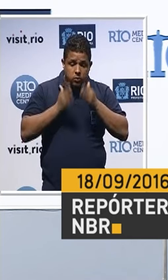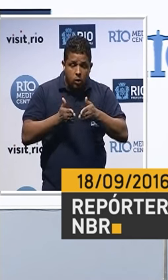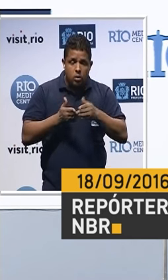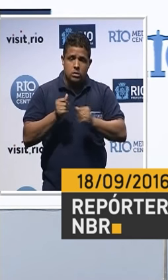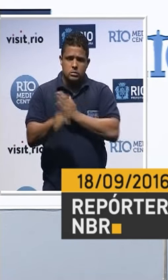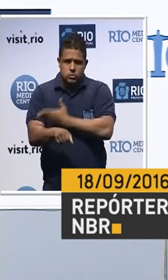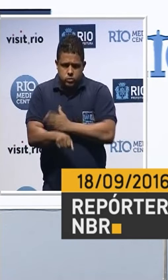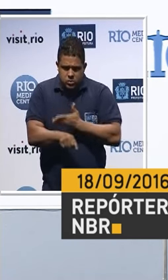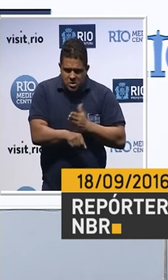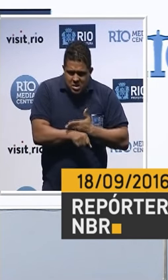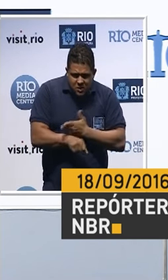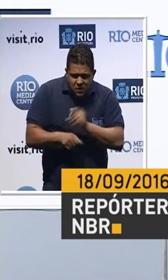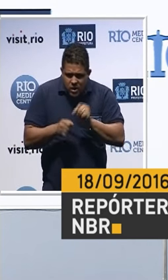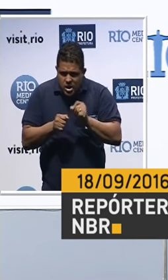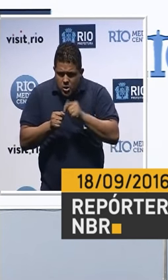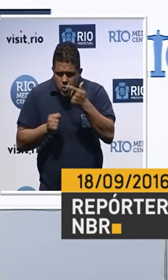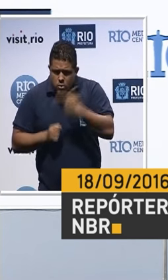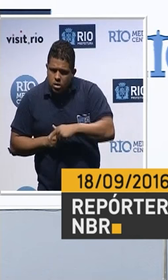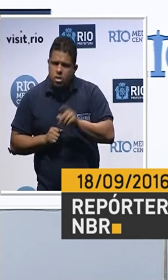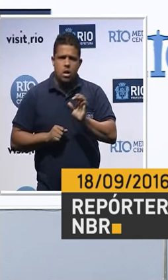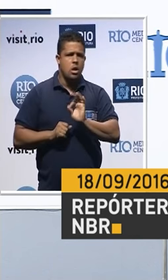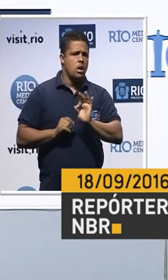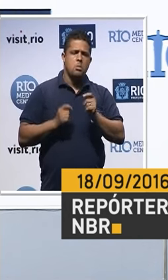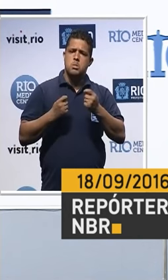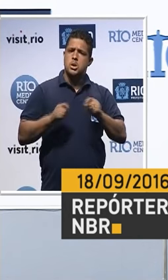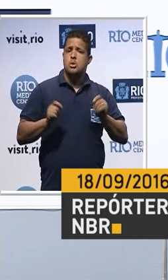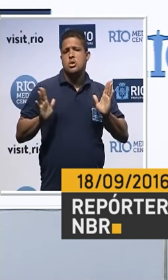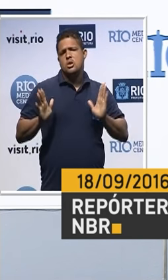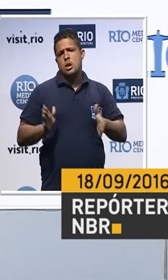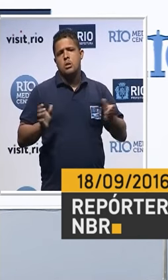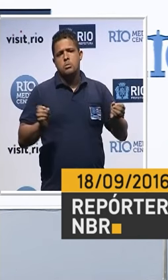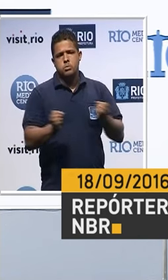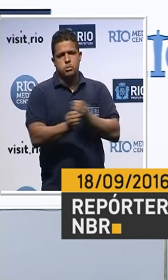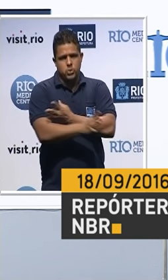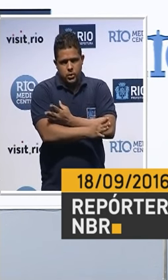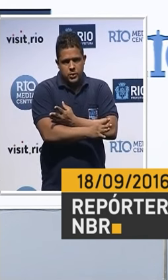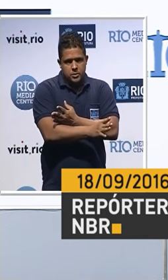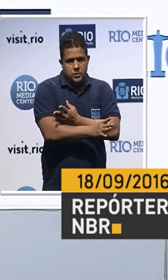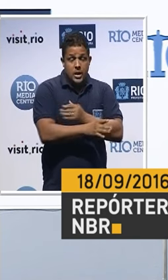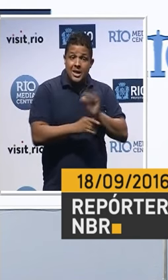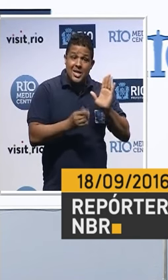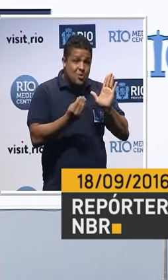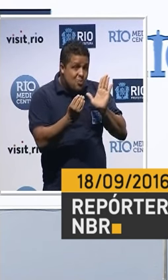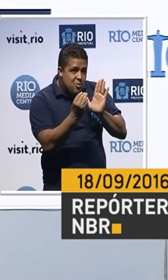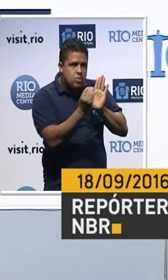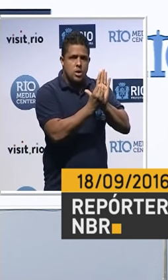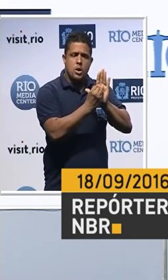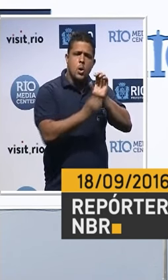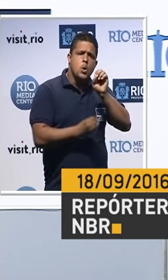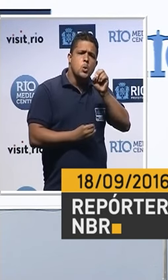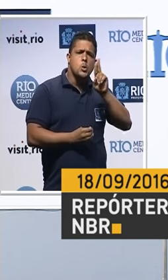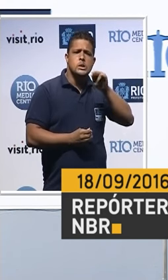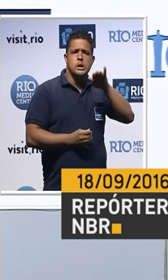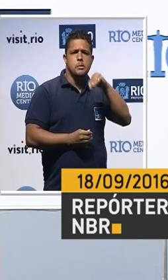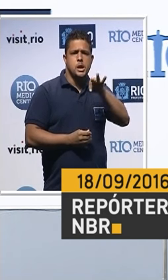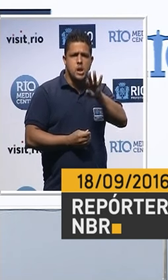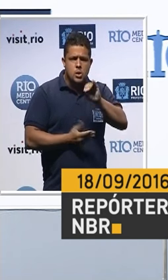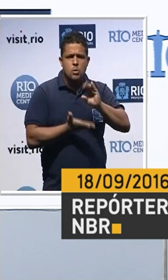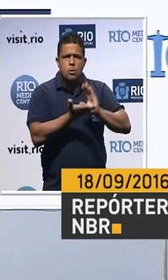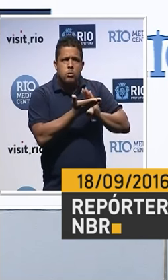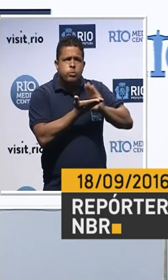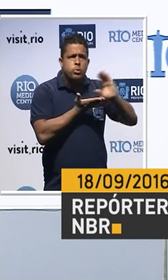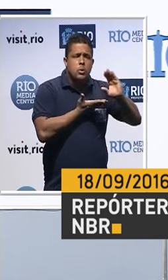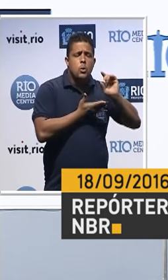estão concluídos. Então, os recursos que não constam do orçamento deste ano são justamente aqueles